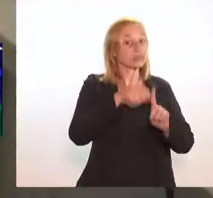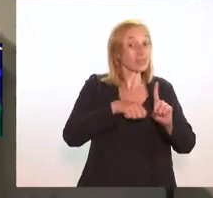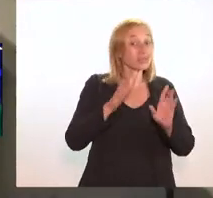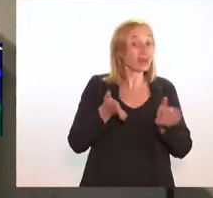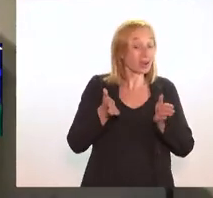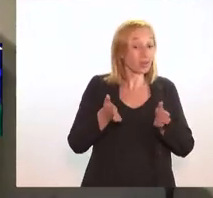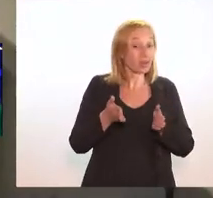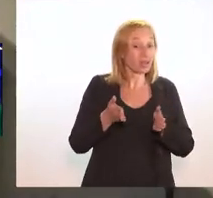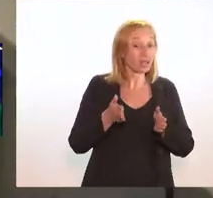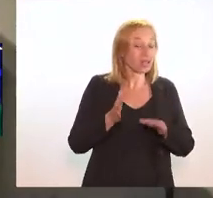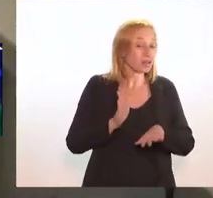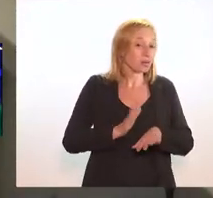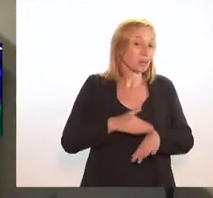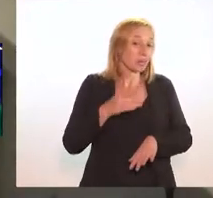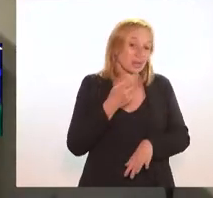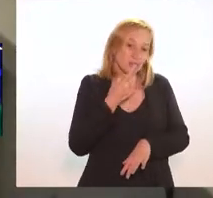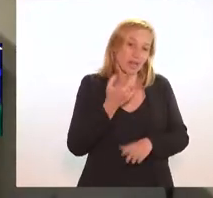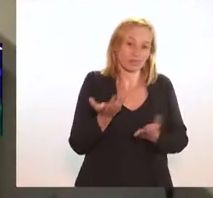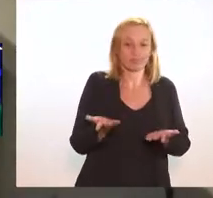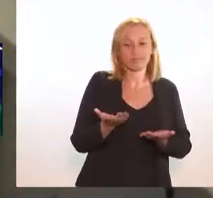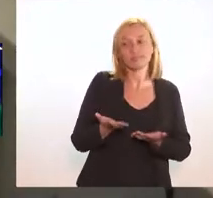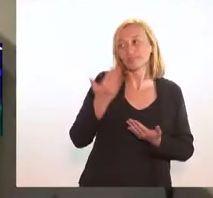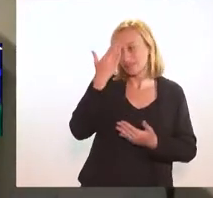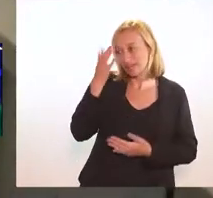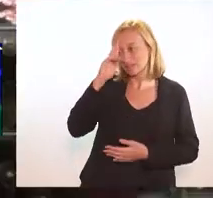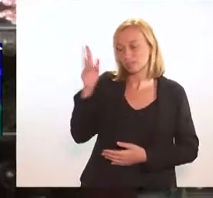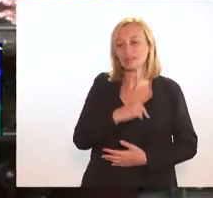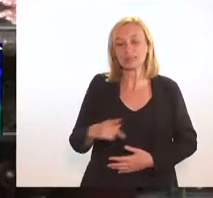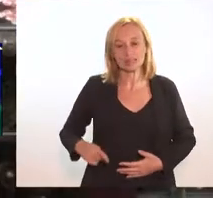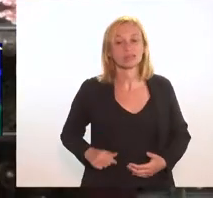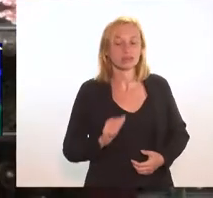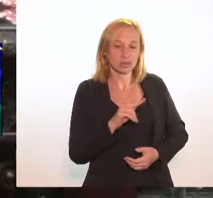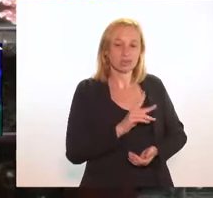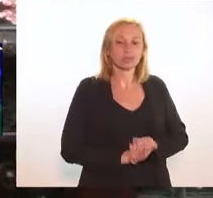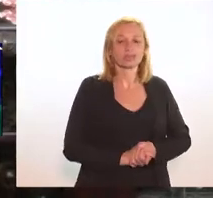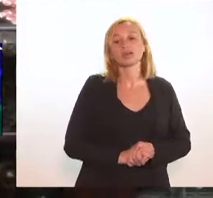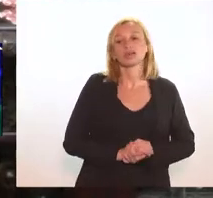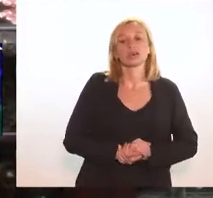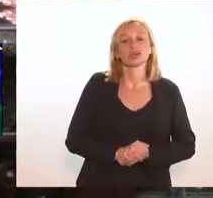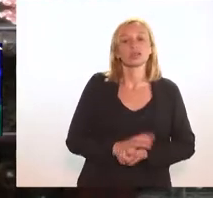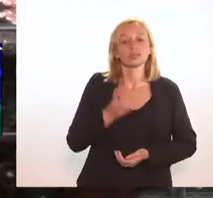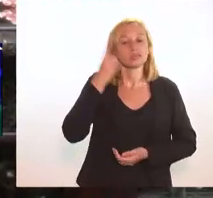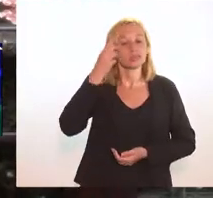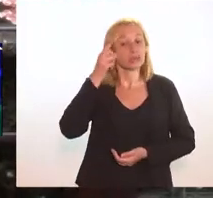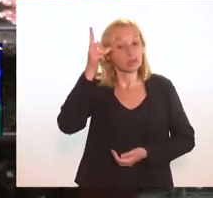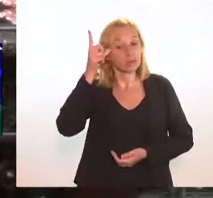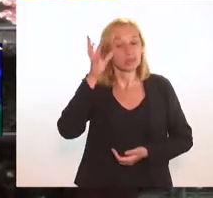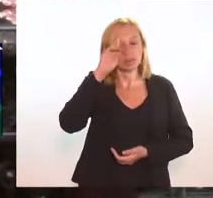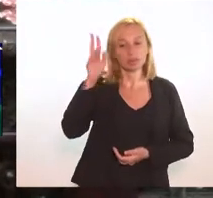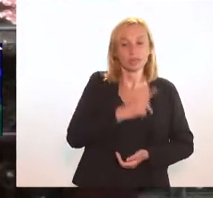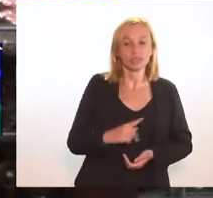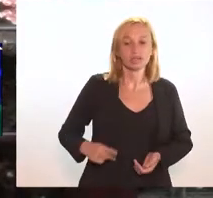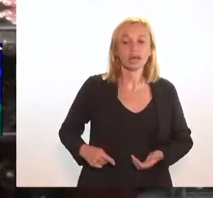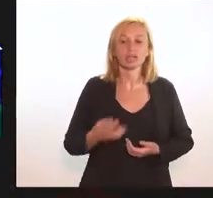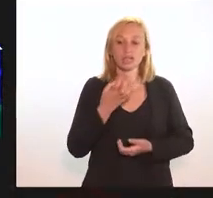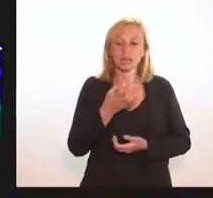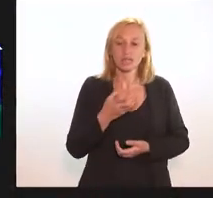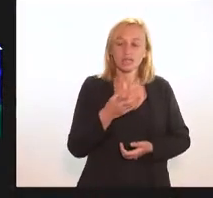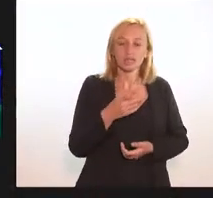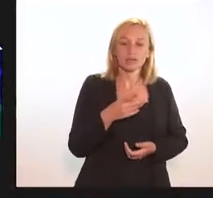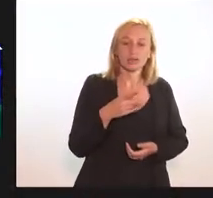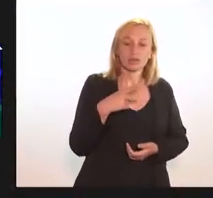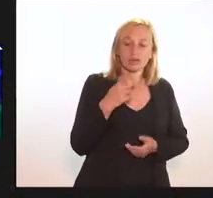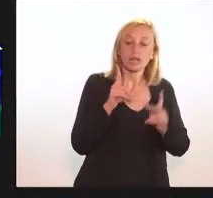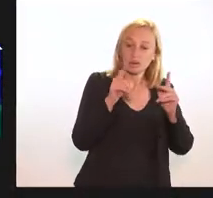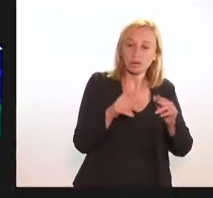data mais tarde que ele faria. Obrigado, presidente, pela sua... Ok, deputada Lucinha. Presidente, eu queria concordar com as palavras do deputado Luiz